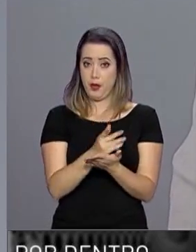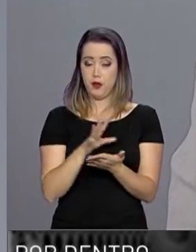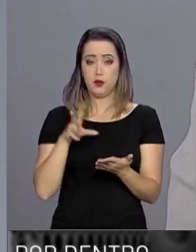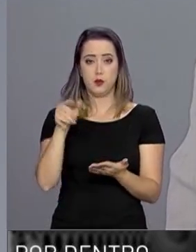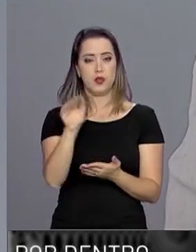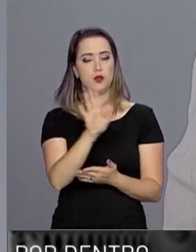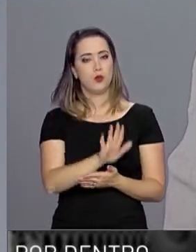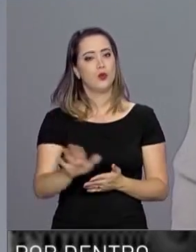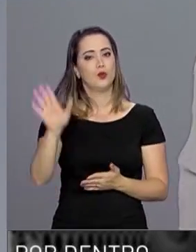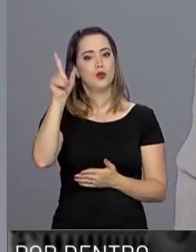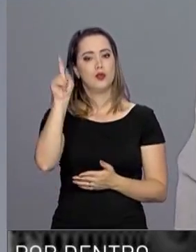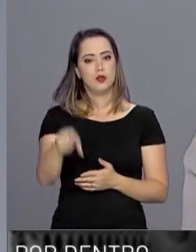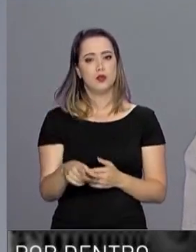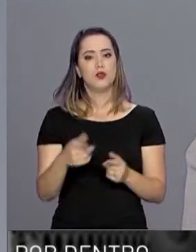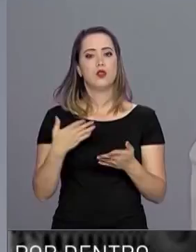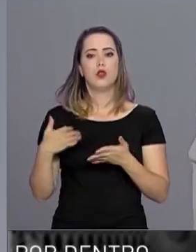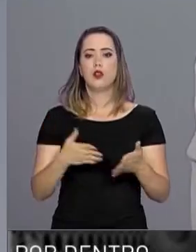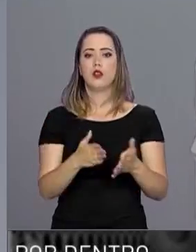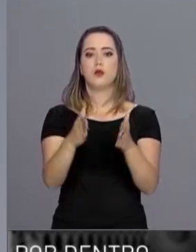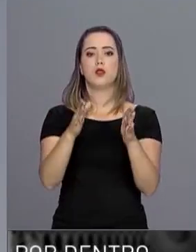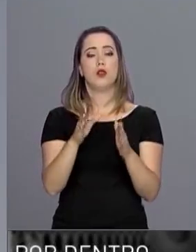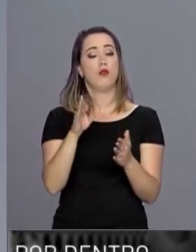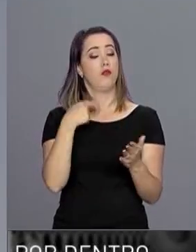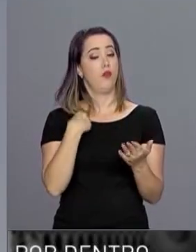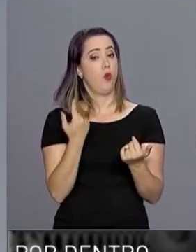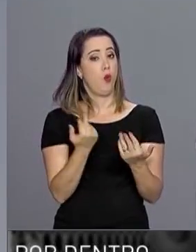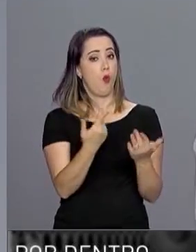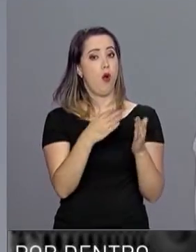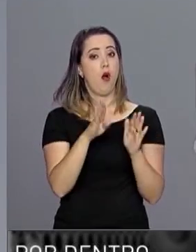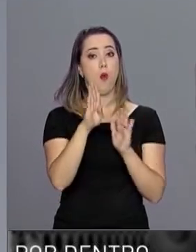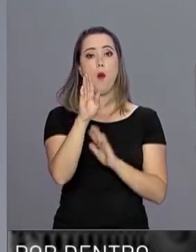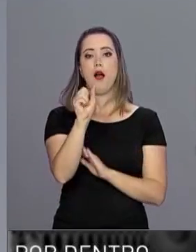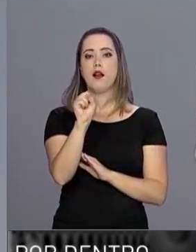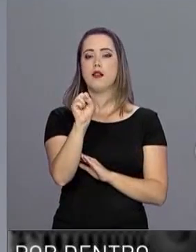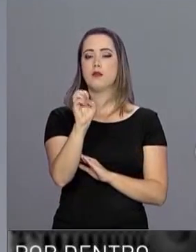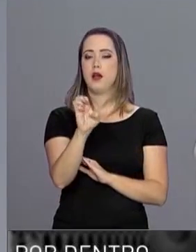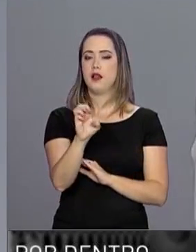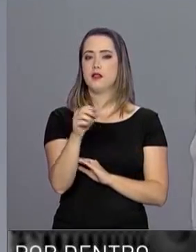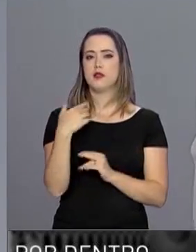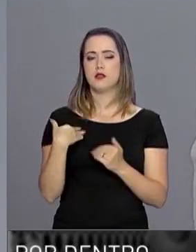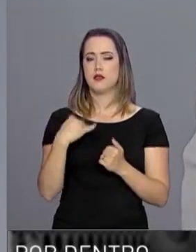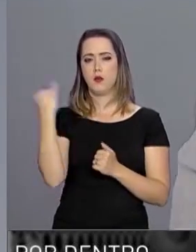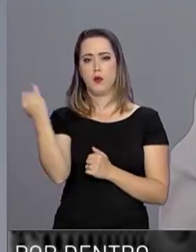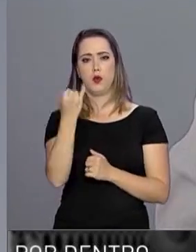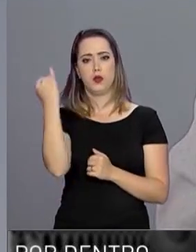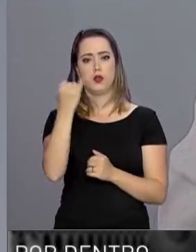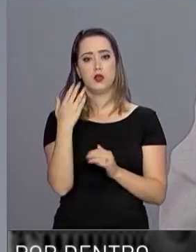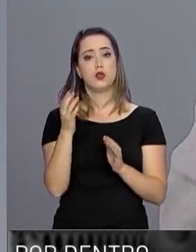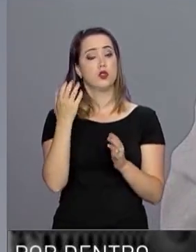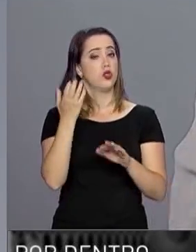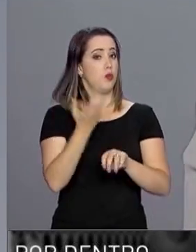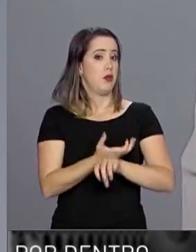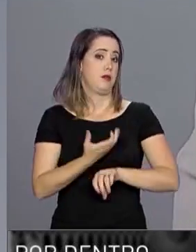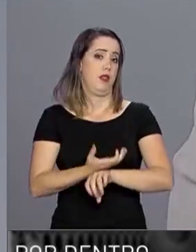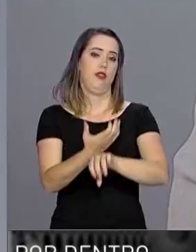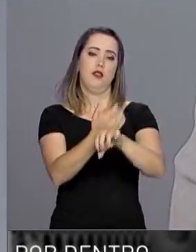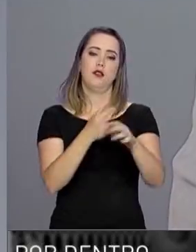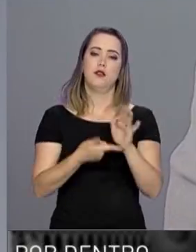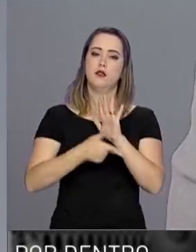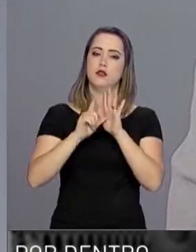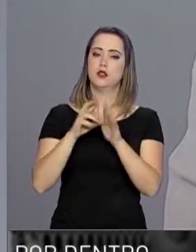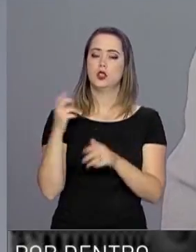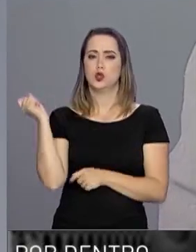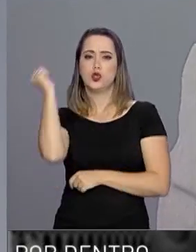todas as escolas, eles vão seguir a Base Nacional Comum Curricular como referência para os conteúdos. Então, antes a gente